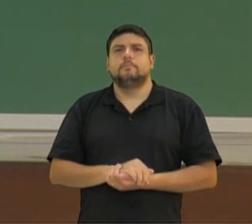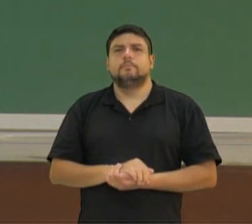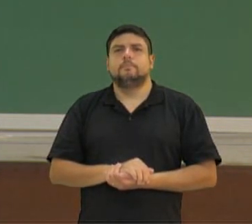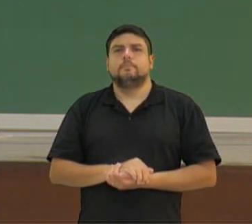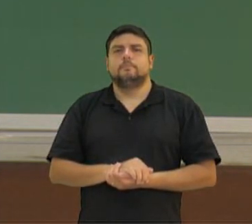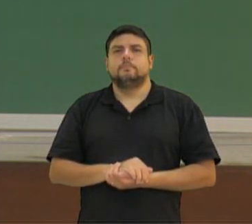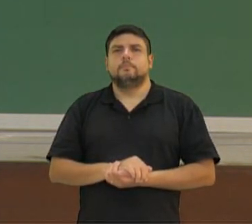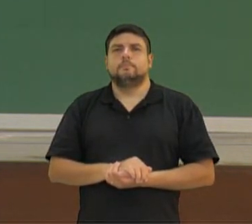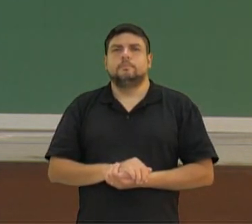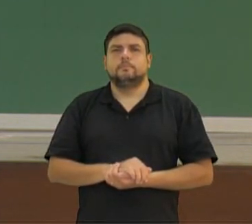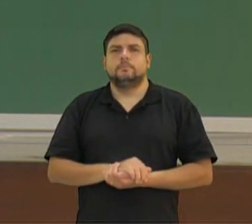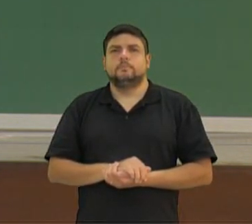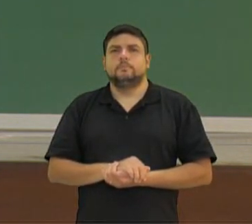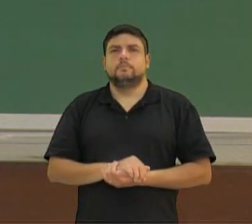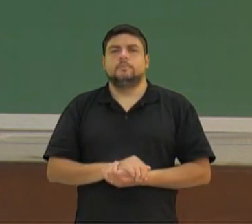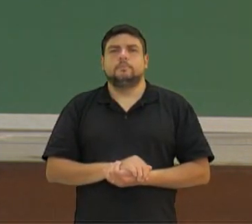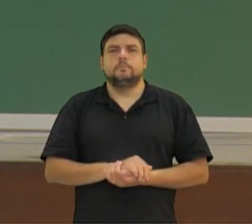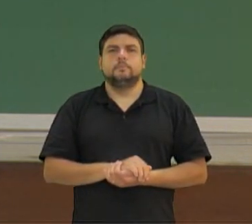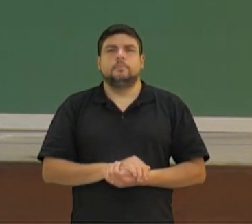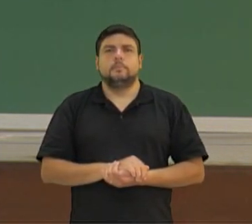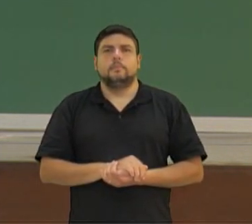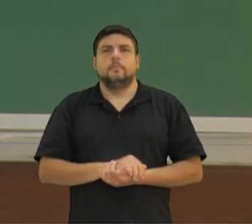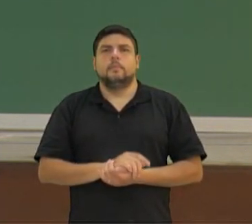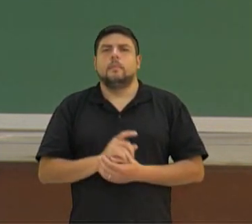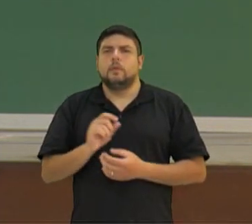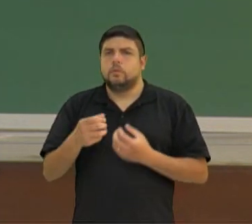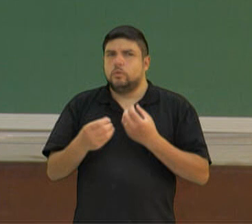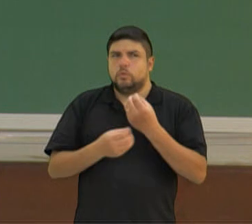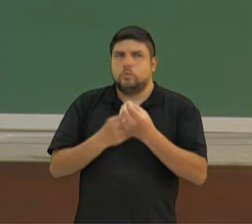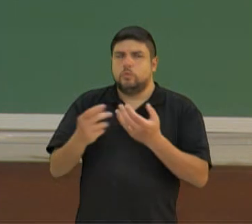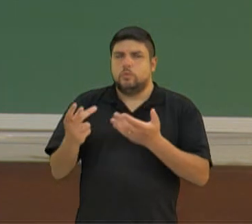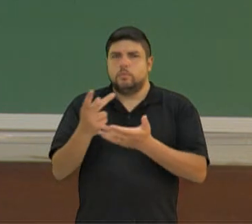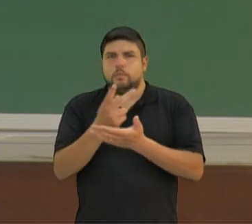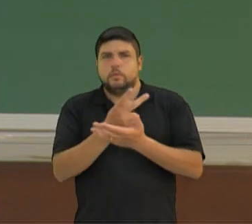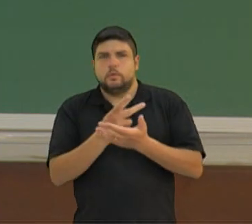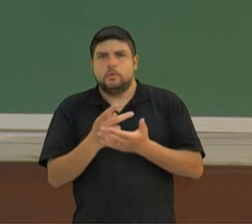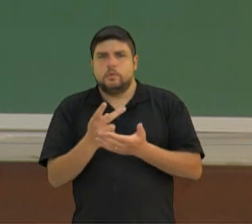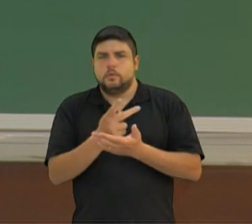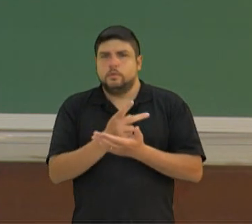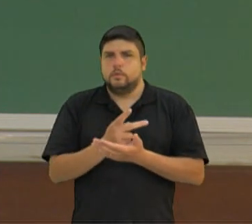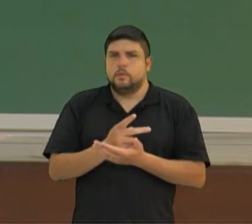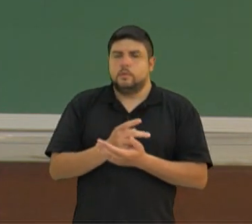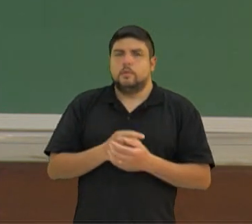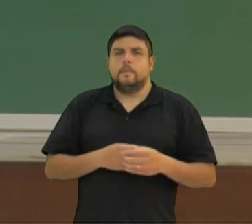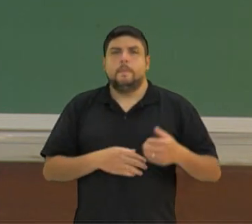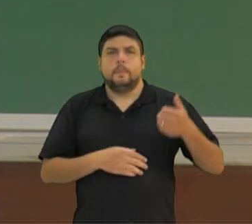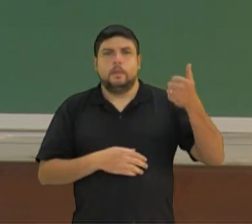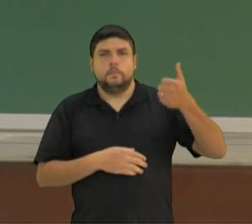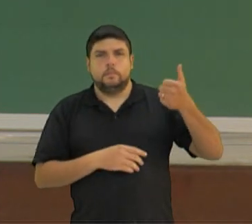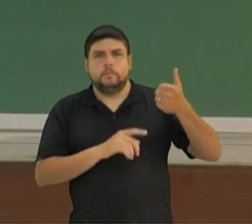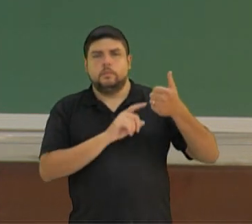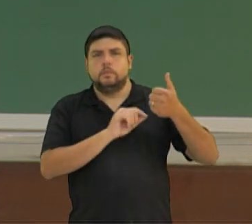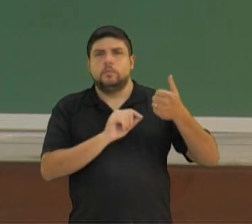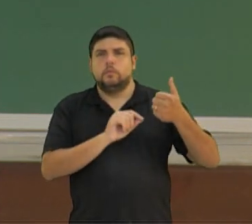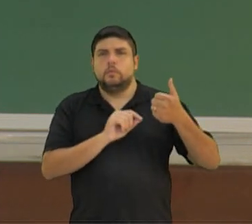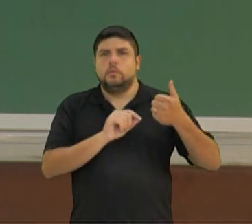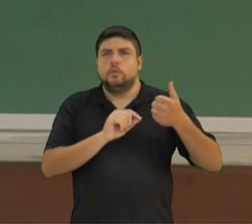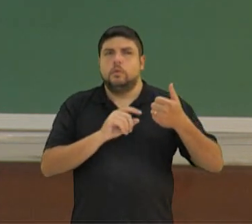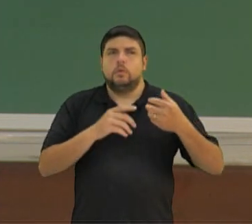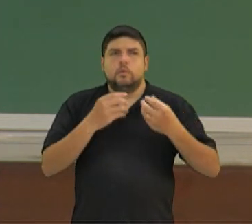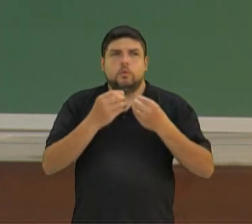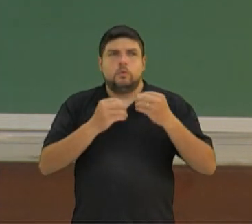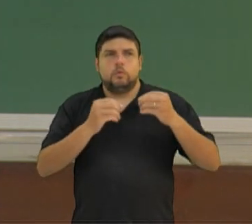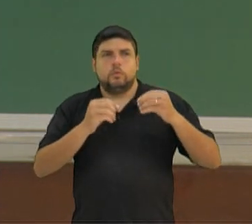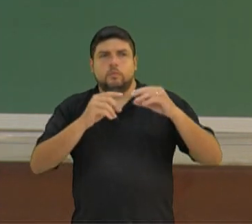variantes, né? Colocado nos desenhos. O primeiro desenho eram apliques de asas de